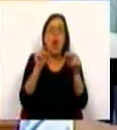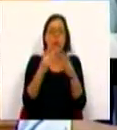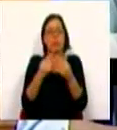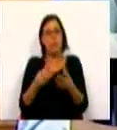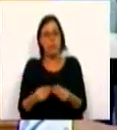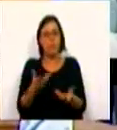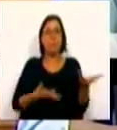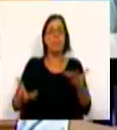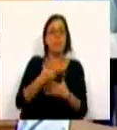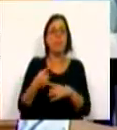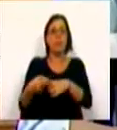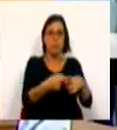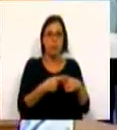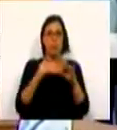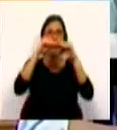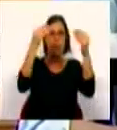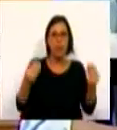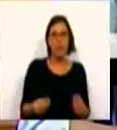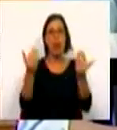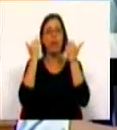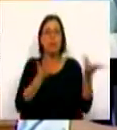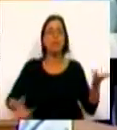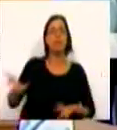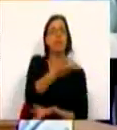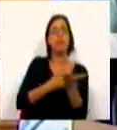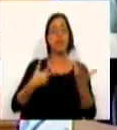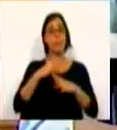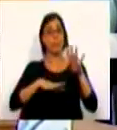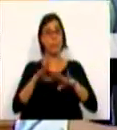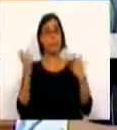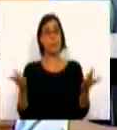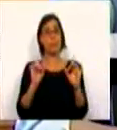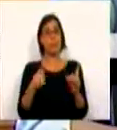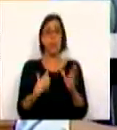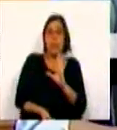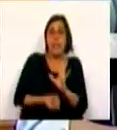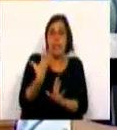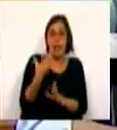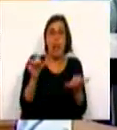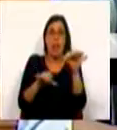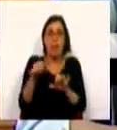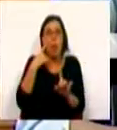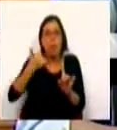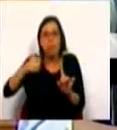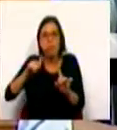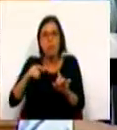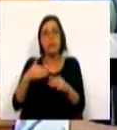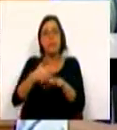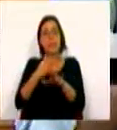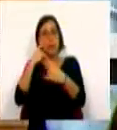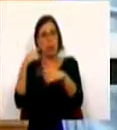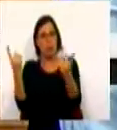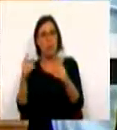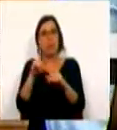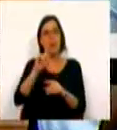soluções, partilhar recursos, plataformas e informação. É o que estamos a fazer no espaço que criamos, o Laboratório de Experimentação para o Setor Público,